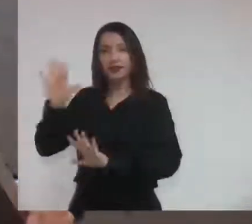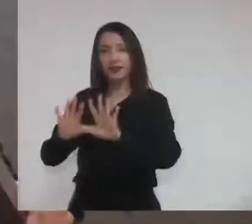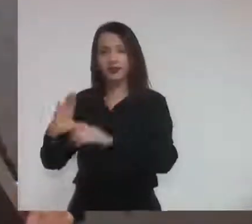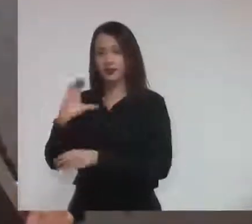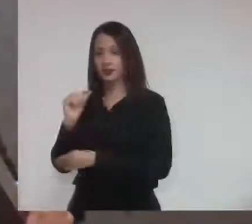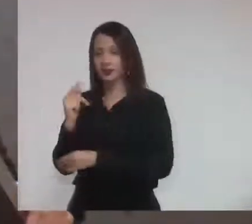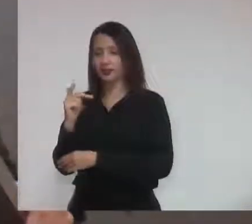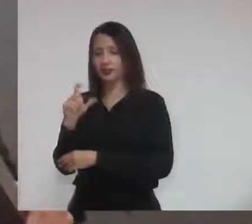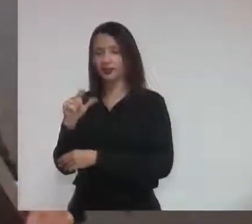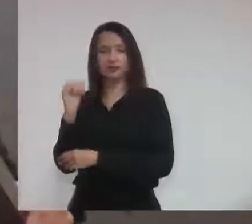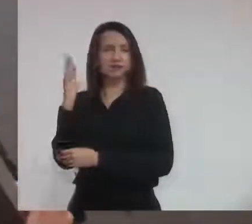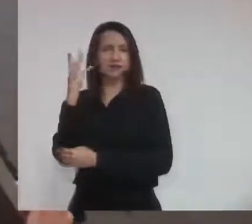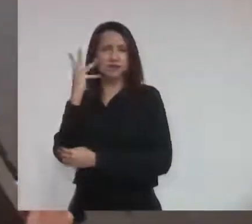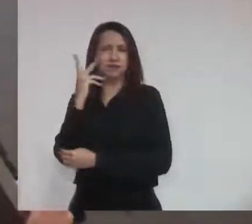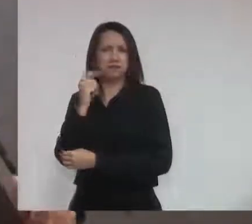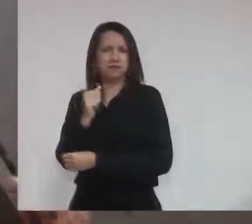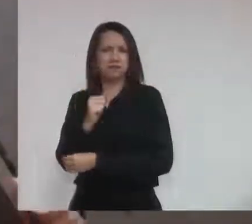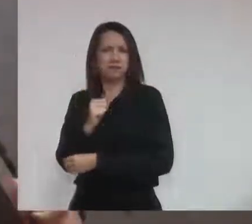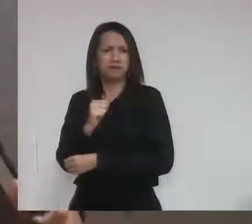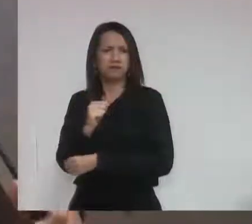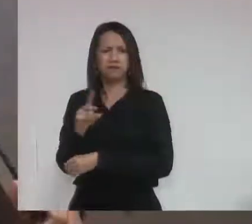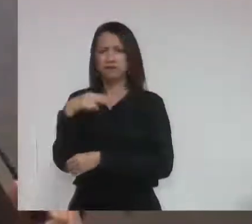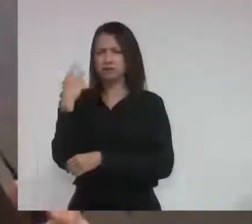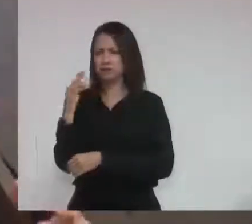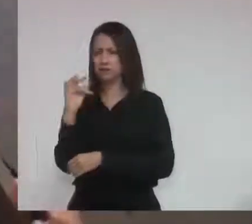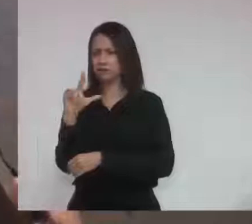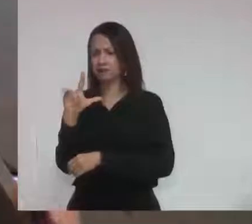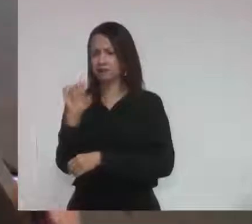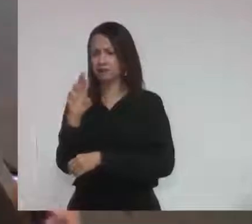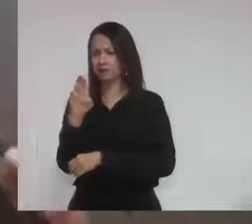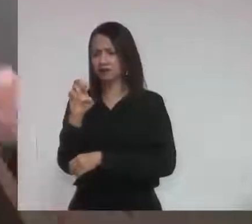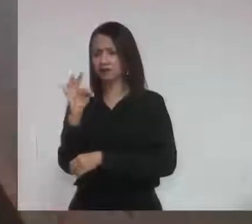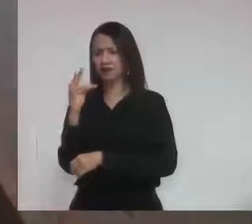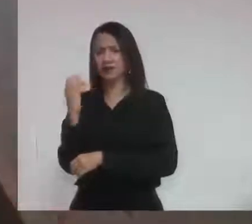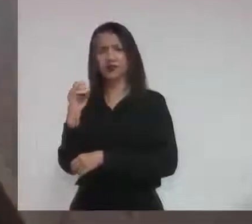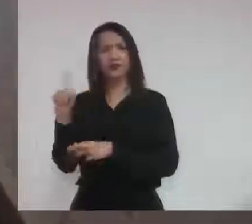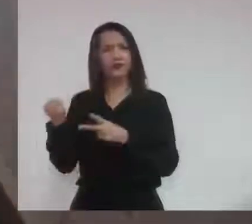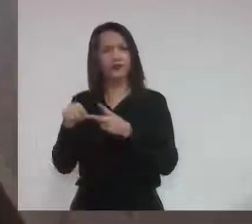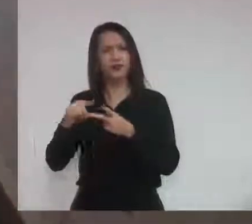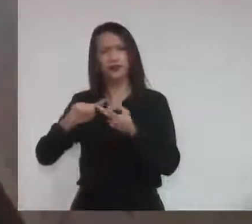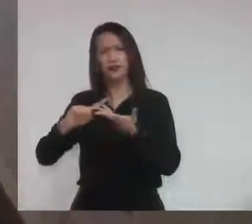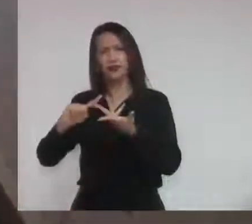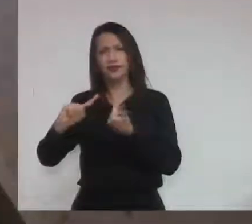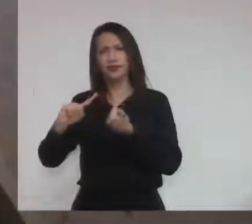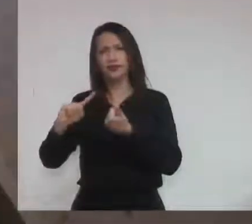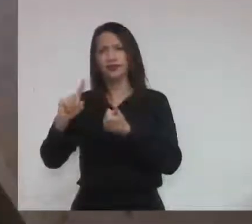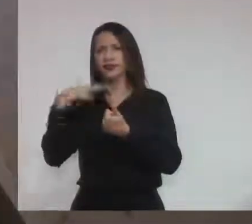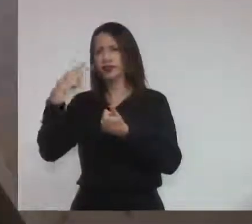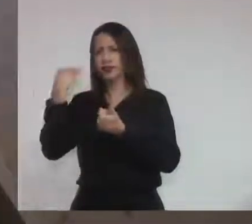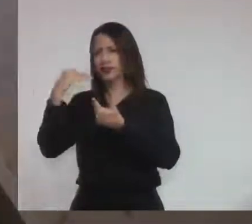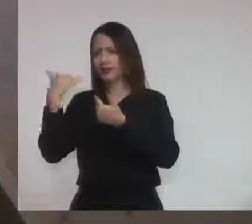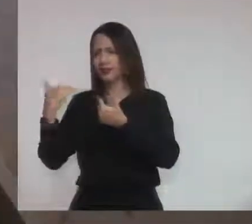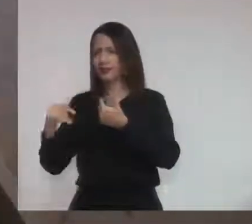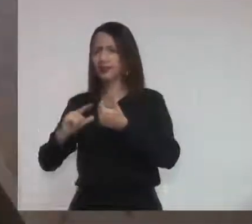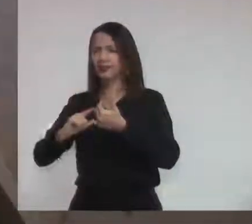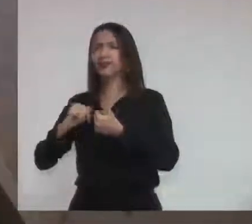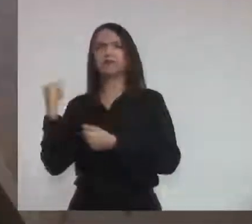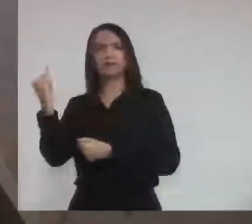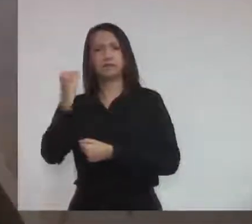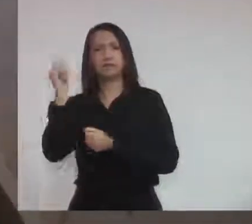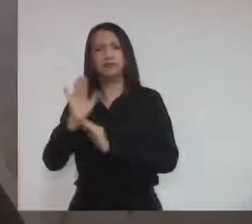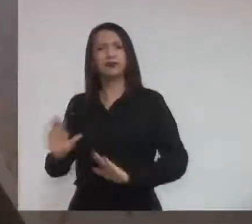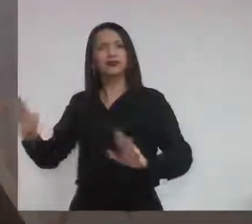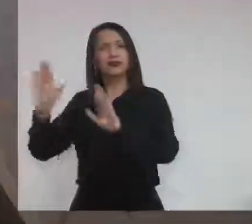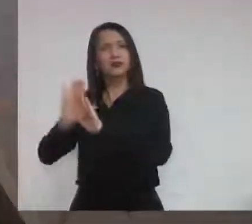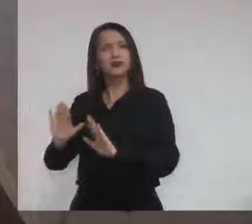que é uma belíssima obra, o vereador Florentino também conhece, já esteve lá, outros vereadores, uma obra importante, não só do ponto de vista da obra em